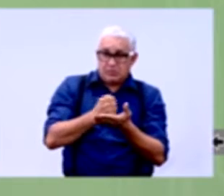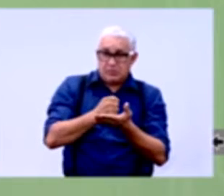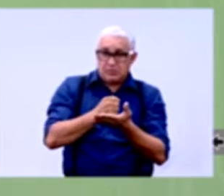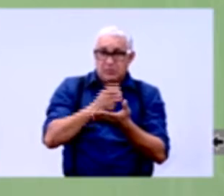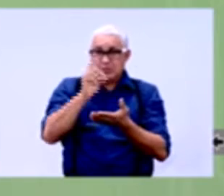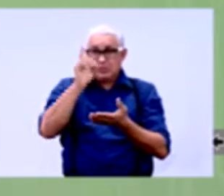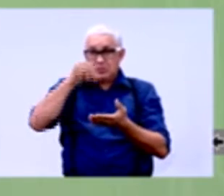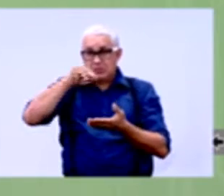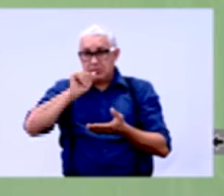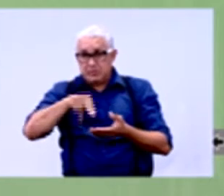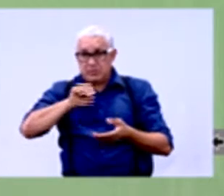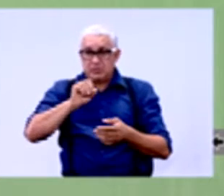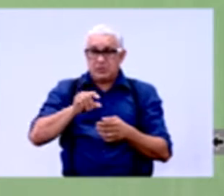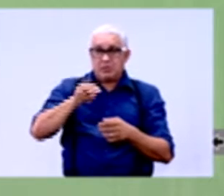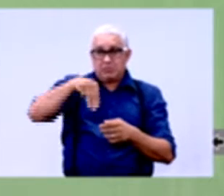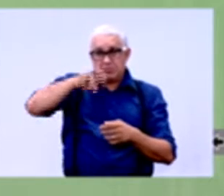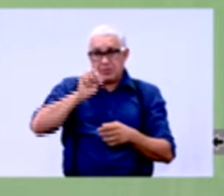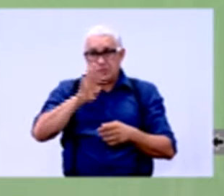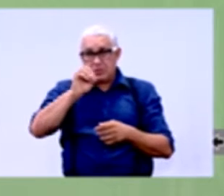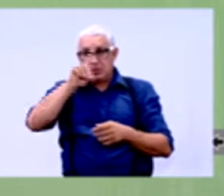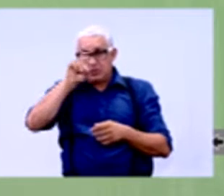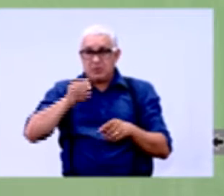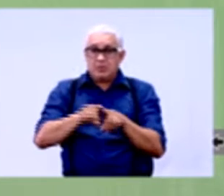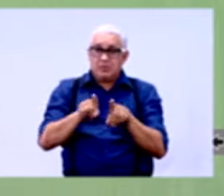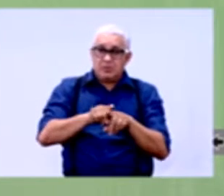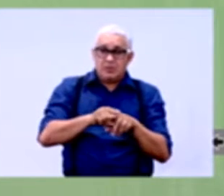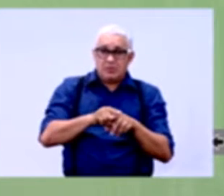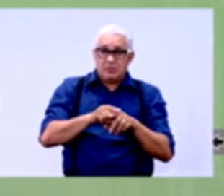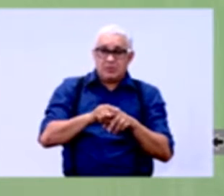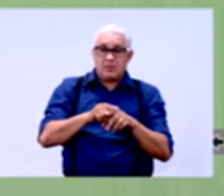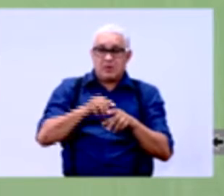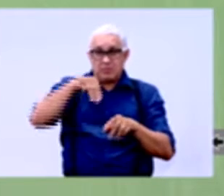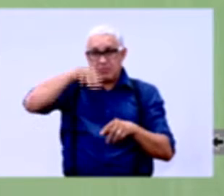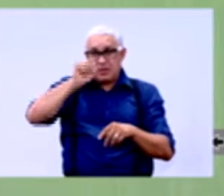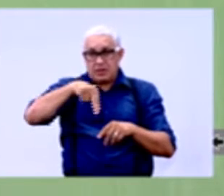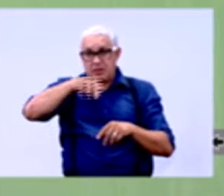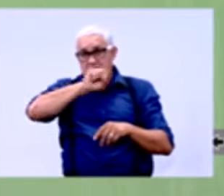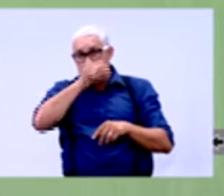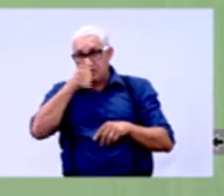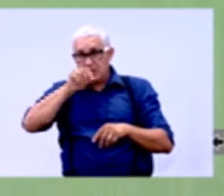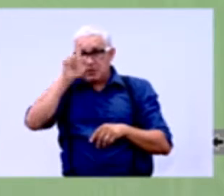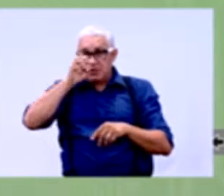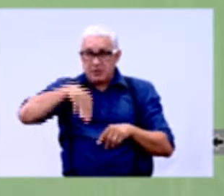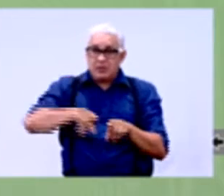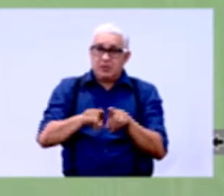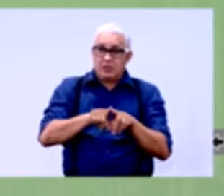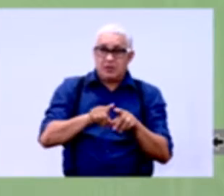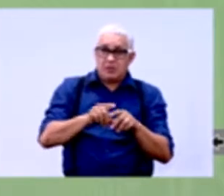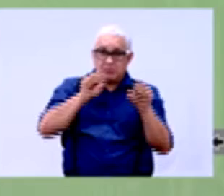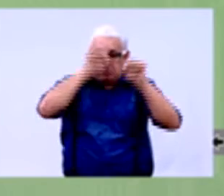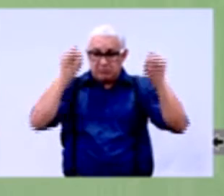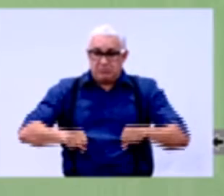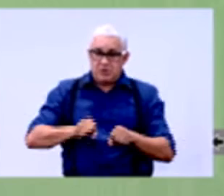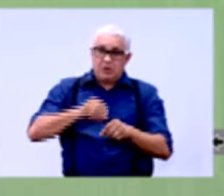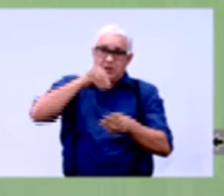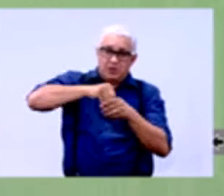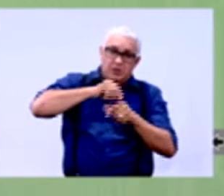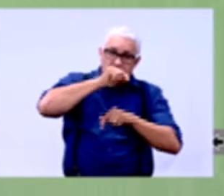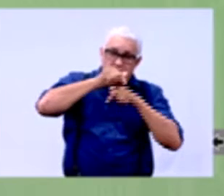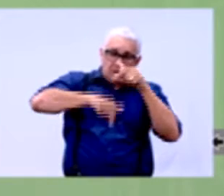são métodos, mensagens, que efetivamente realizam a funcionalidade do sistema. Então